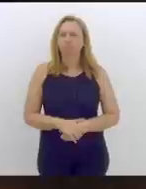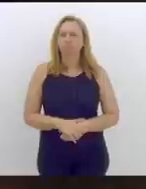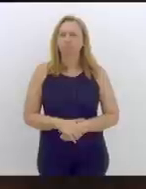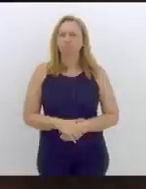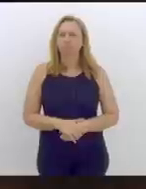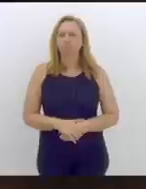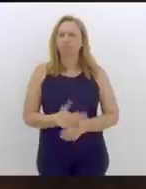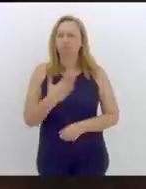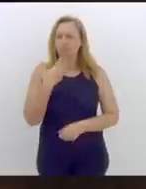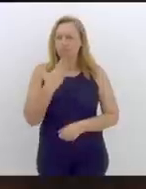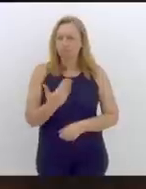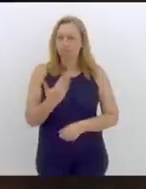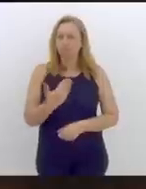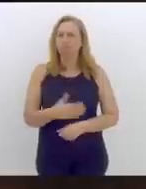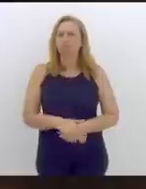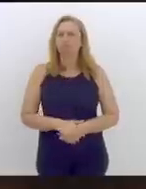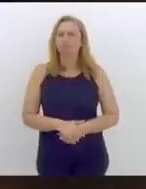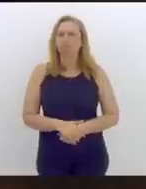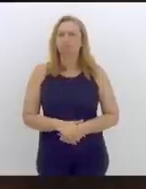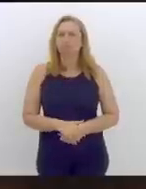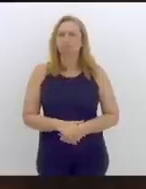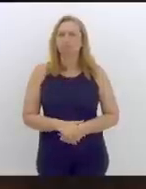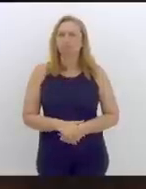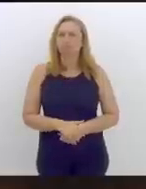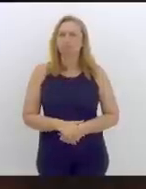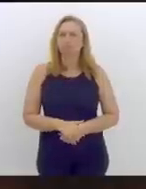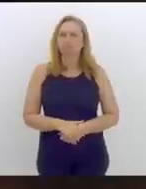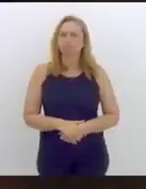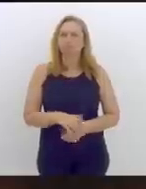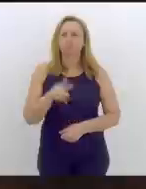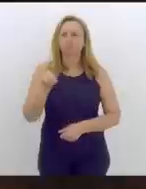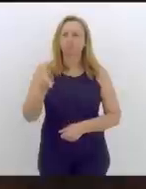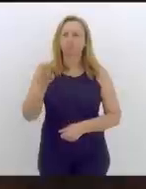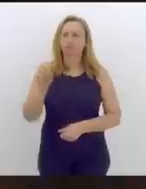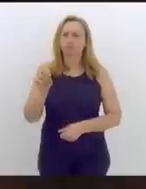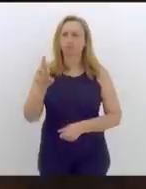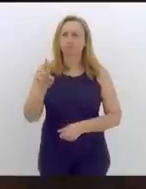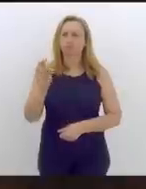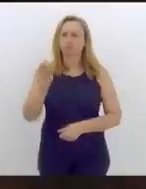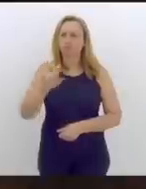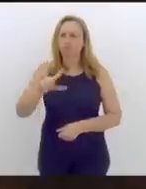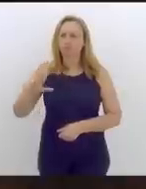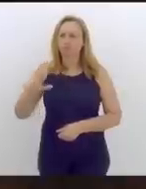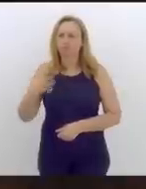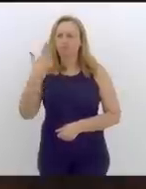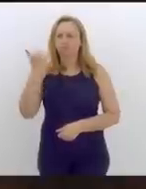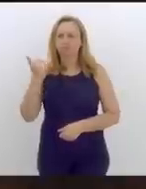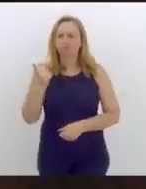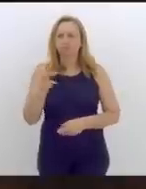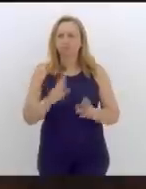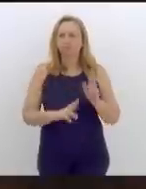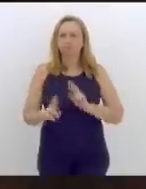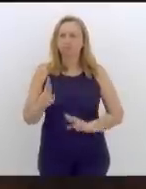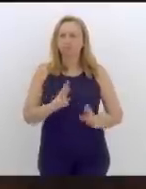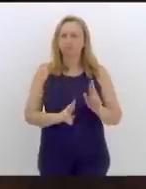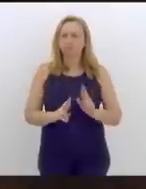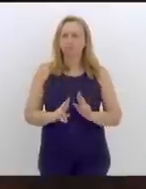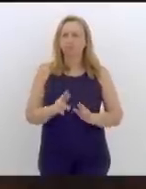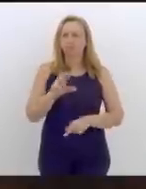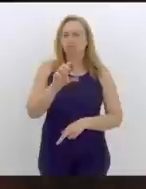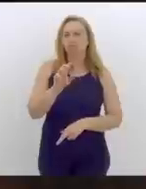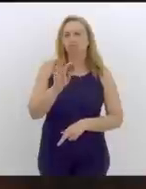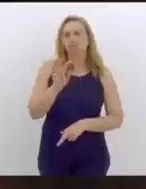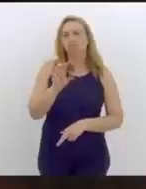e pedir em Portugal nós queremos saber em relação a majoração da Gretchen